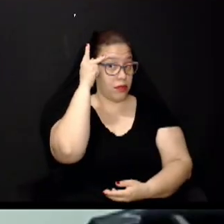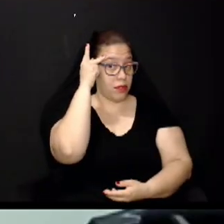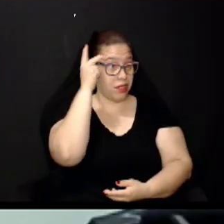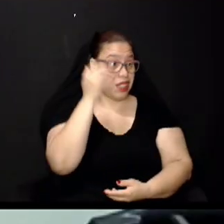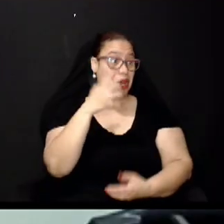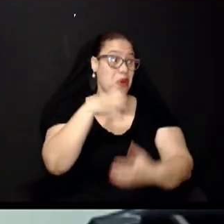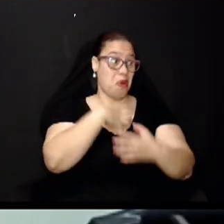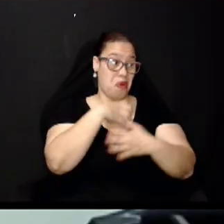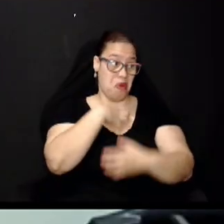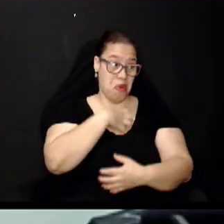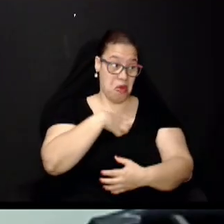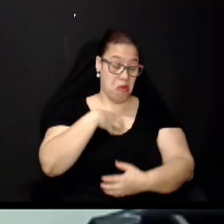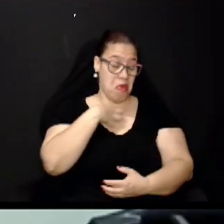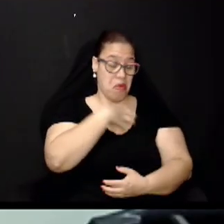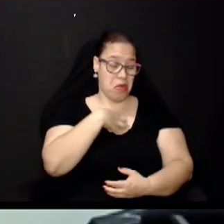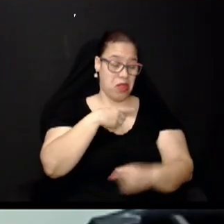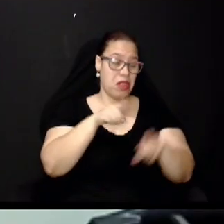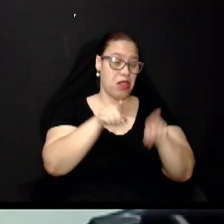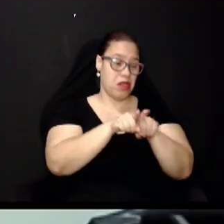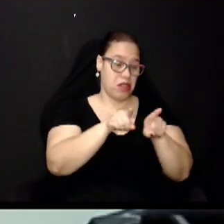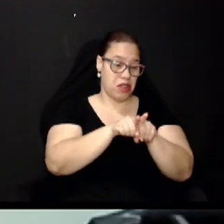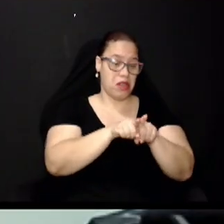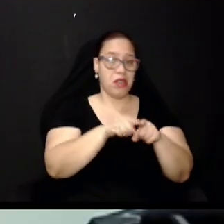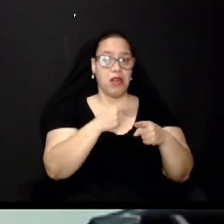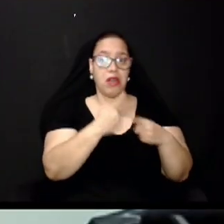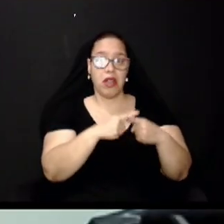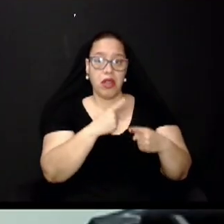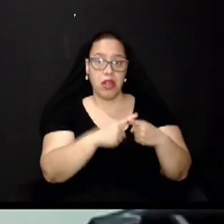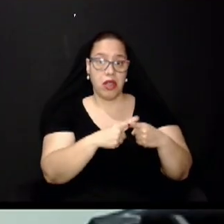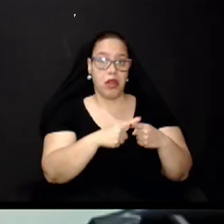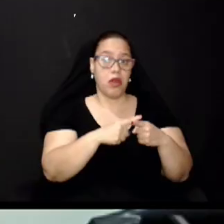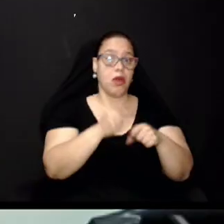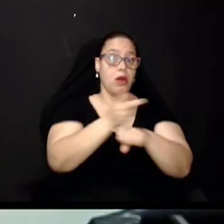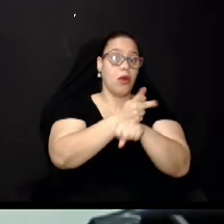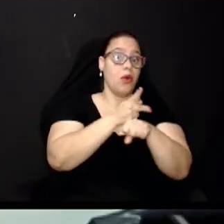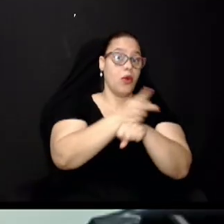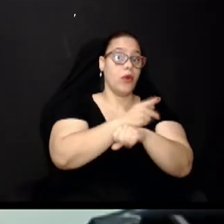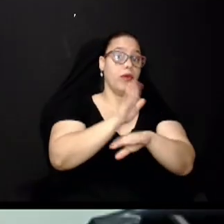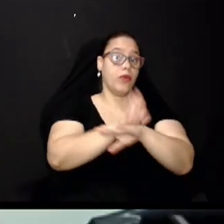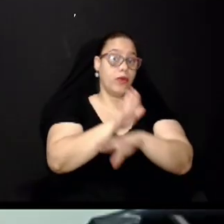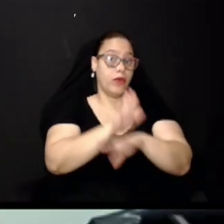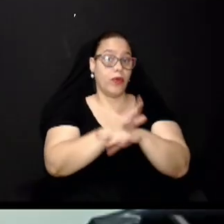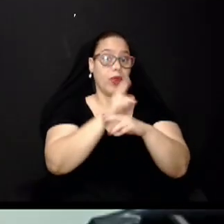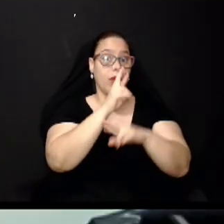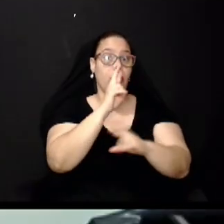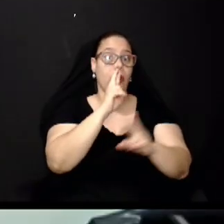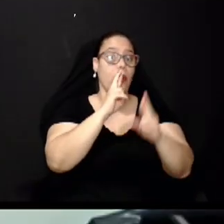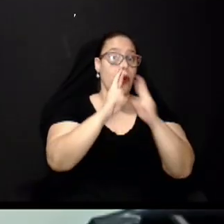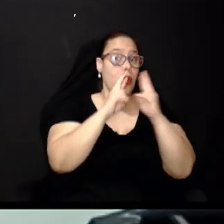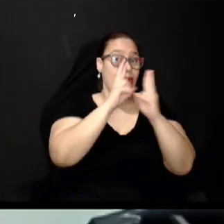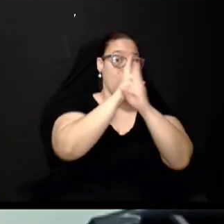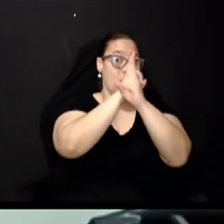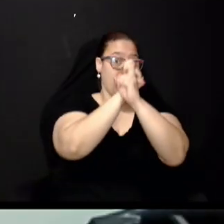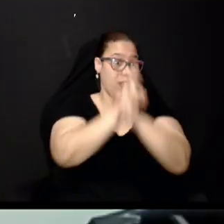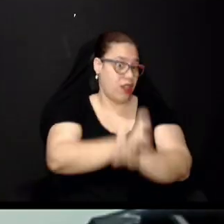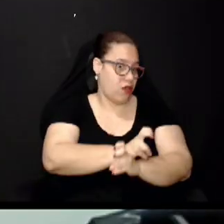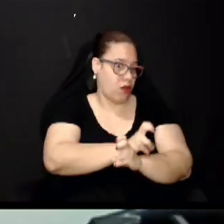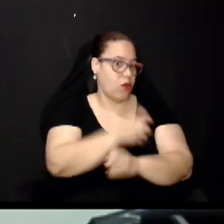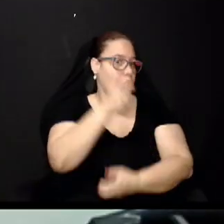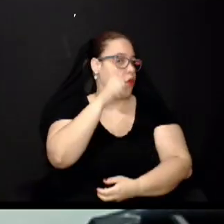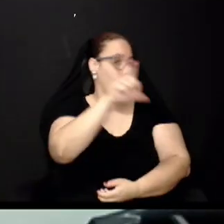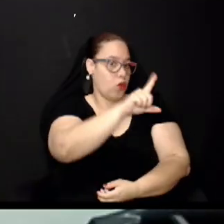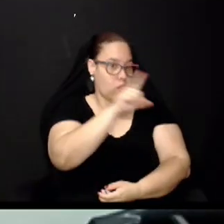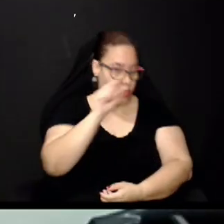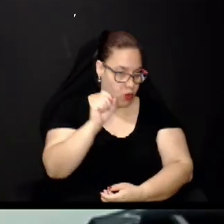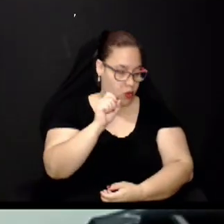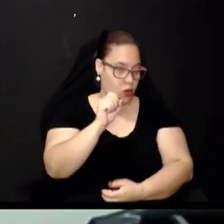Então, quando a gente busca ajuda, a gente está num relacionamento abusivo e muitas pessoas conseguem sair desses relacionamentos